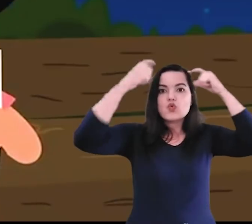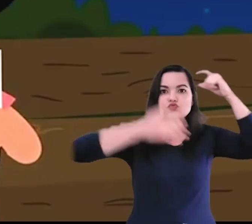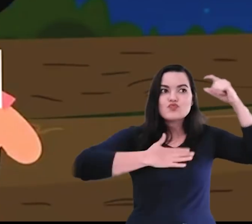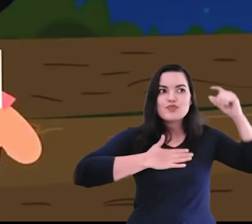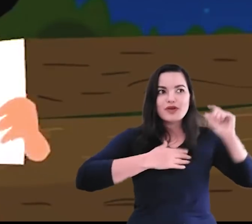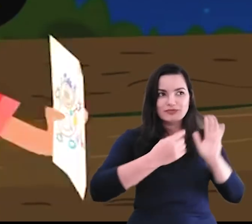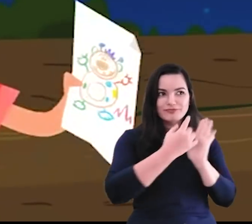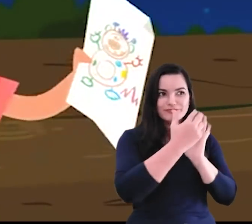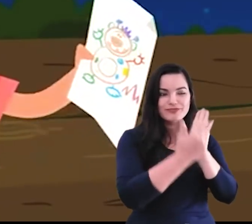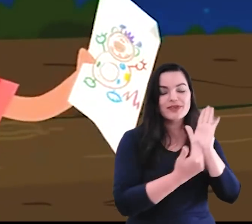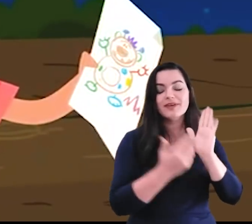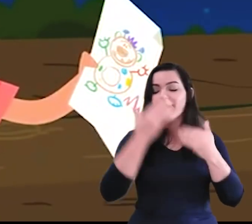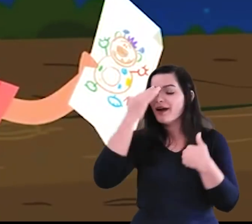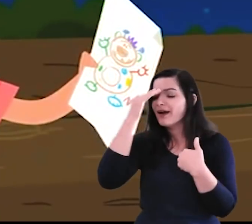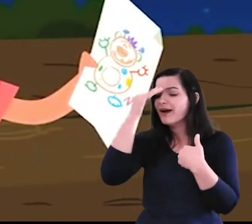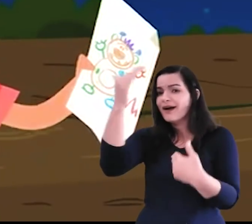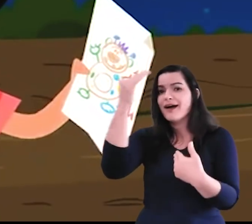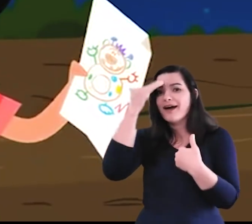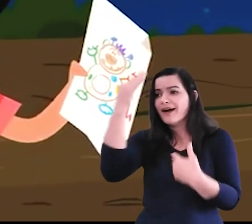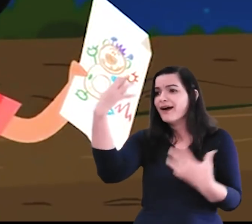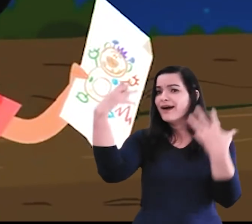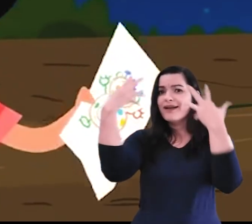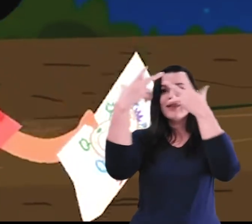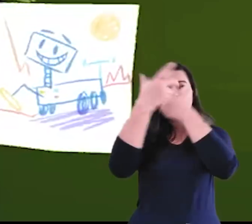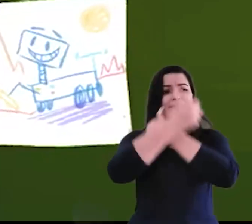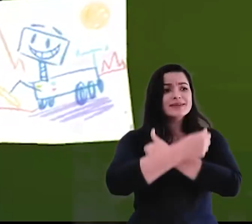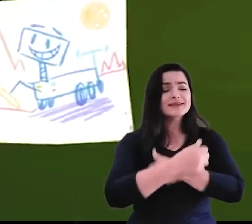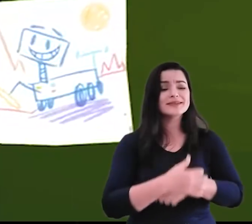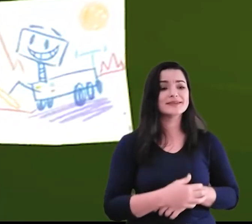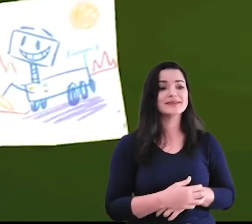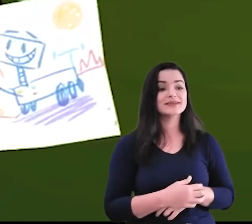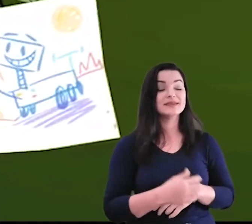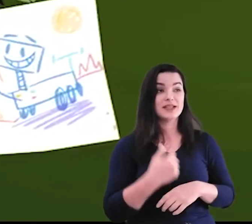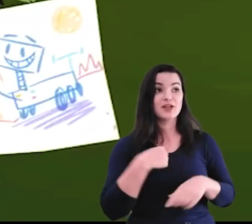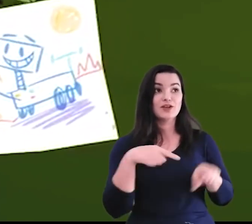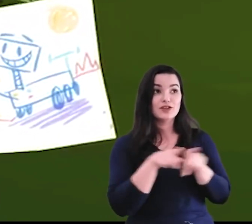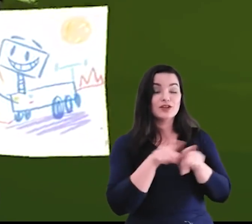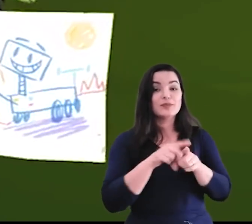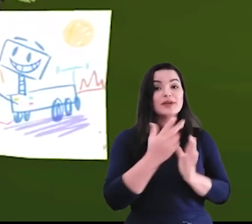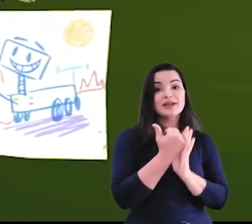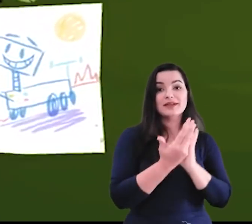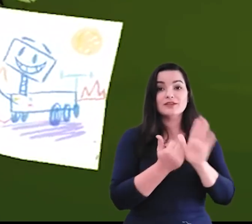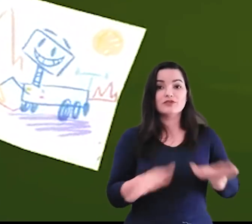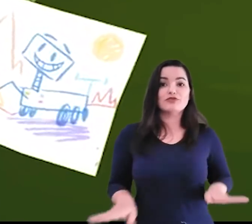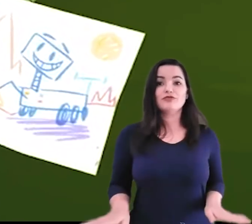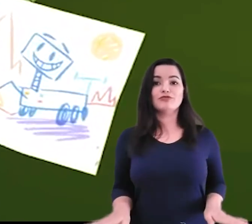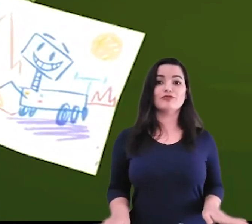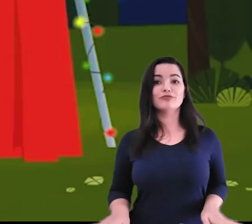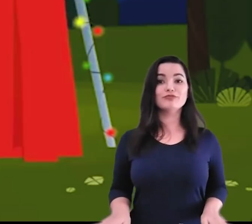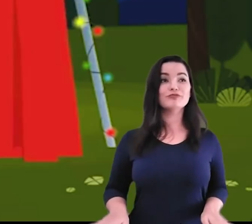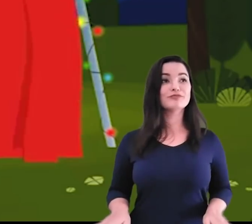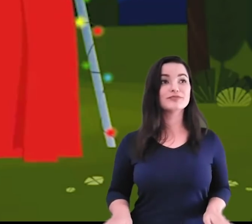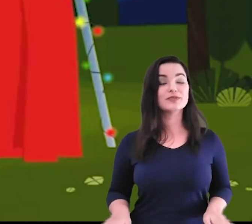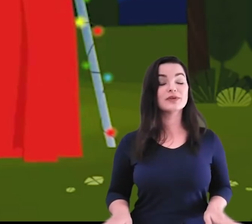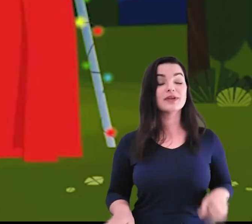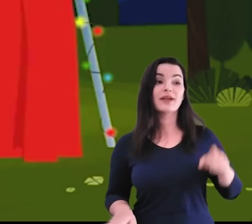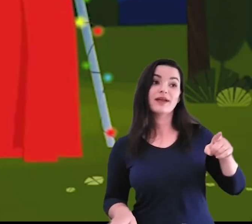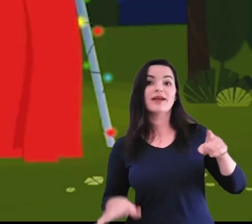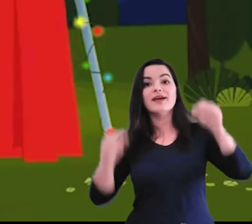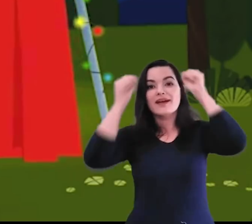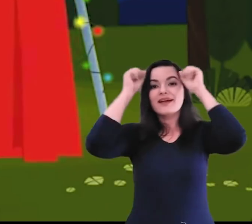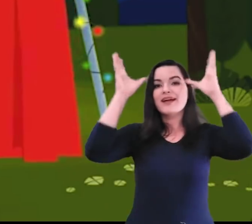Obrigada, Júpiter. Ficou muito lindo. Eu também desenhei o pinguim marciano. E a Luna desenhou o Curiosity. Vem